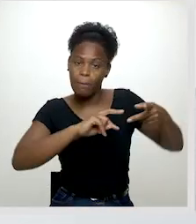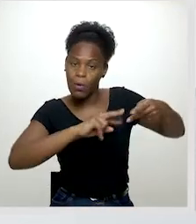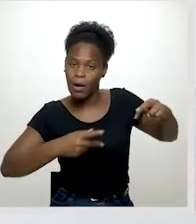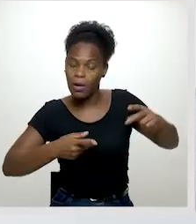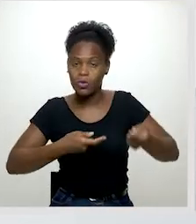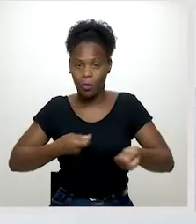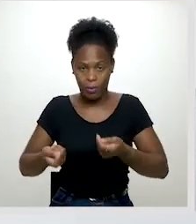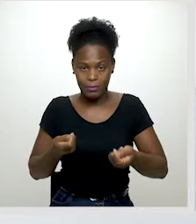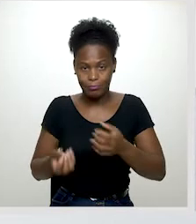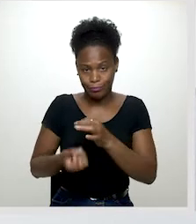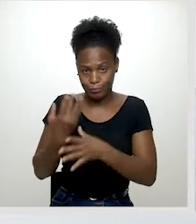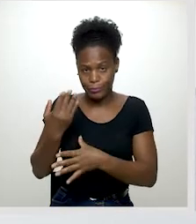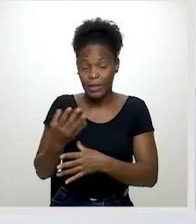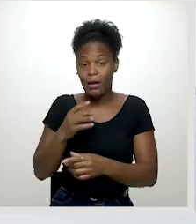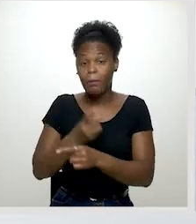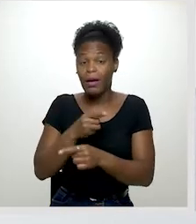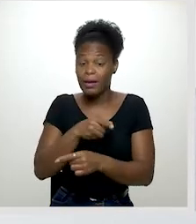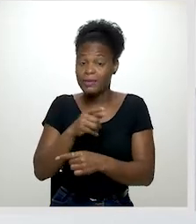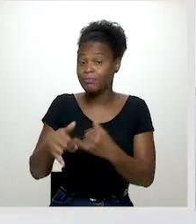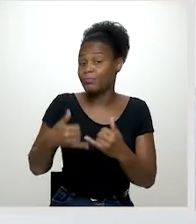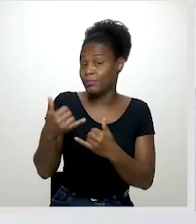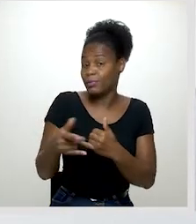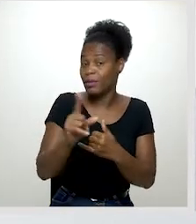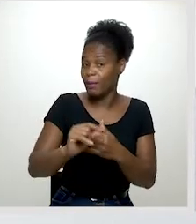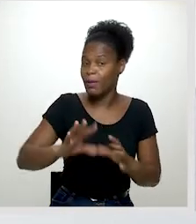E essas, por sua vez, evoluíram-se